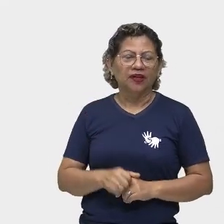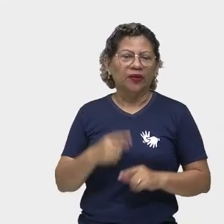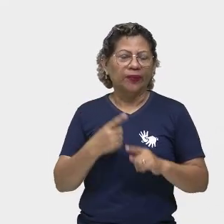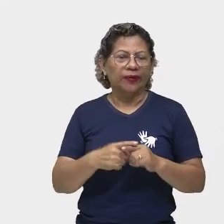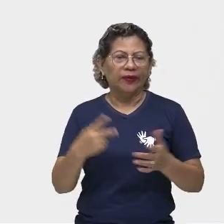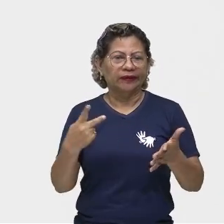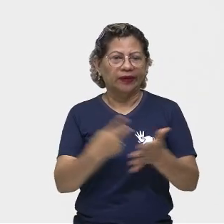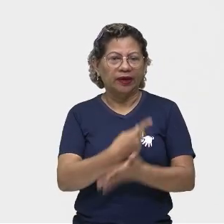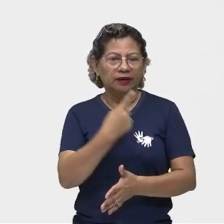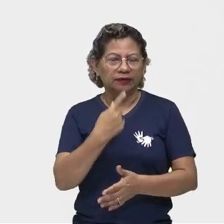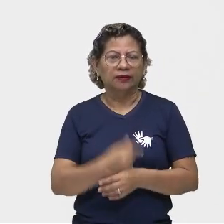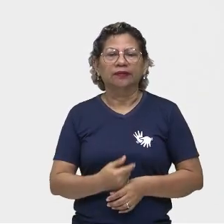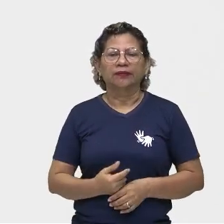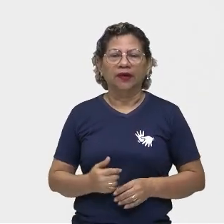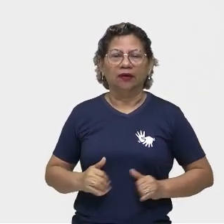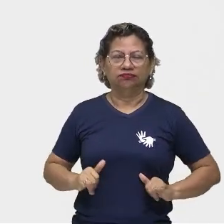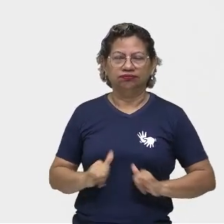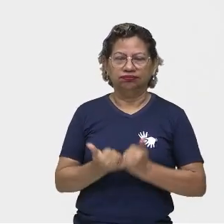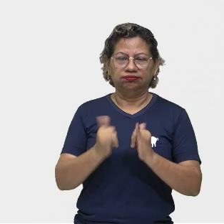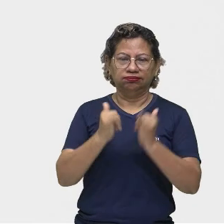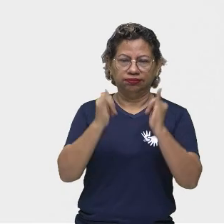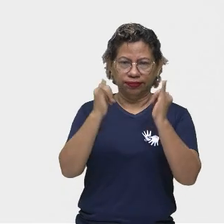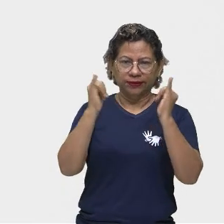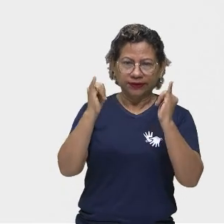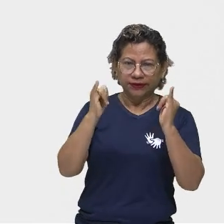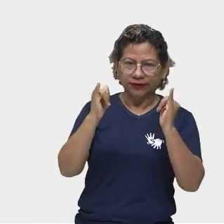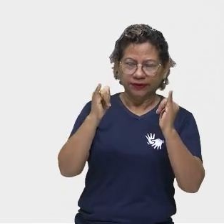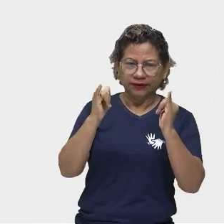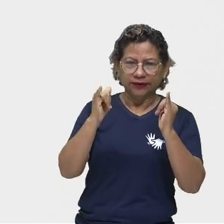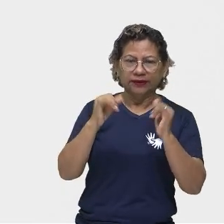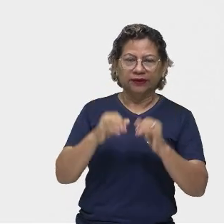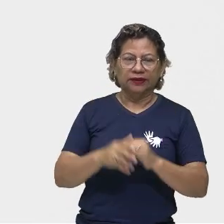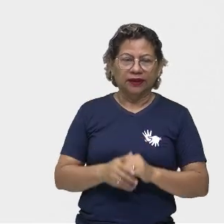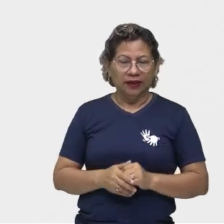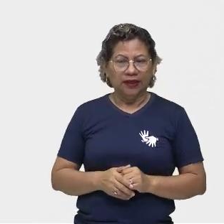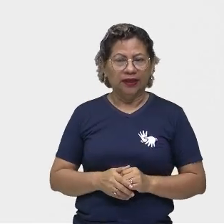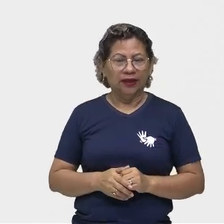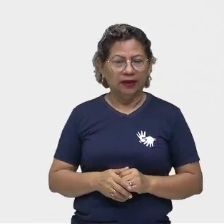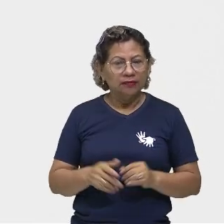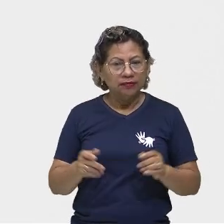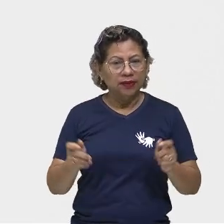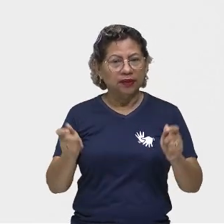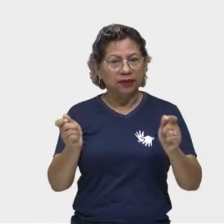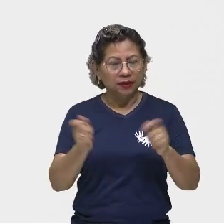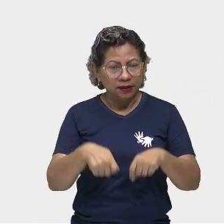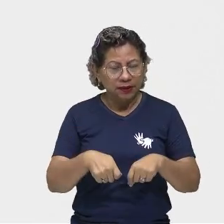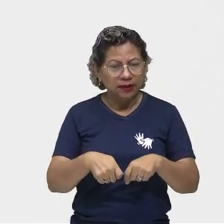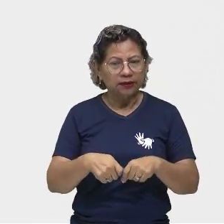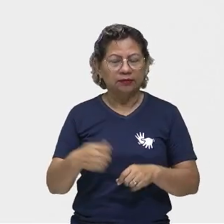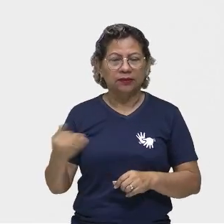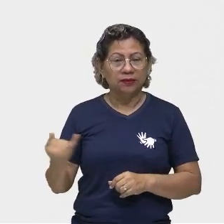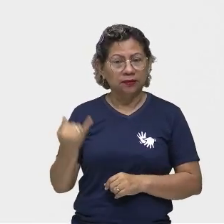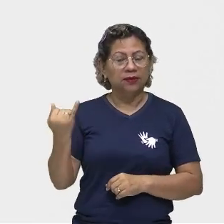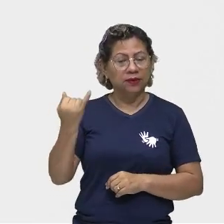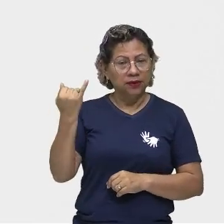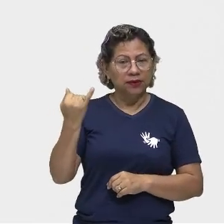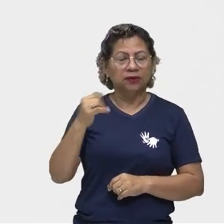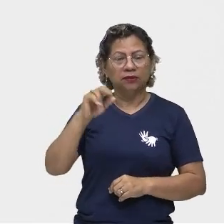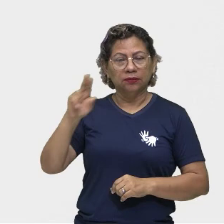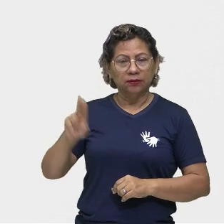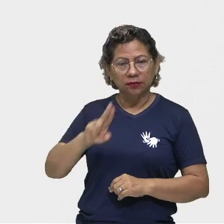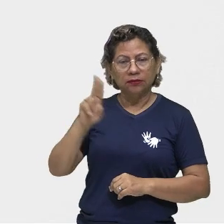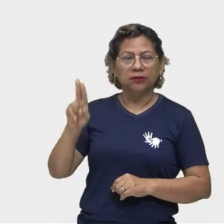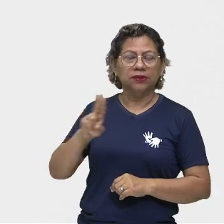porque a energia hidrelétrica ela é muito eficiente, porque ela é ali uma fonte principal utilizada